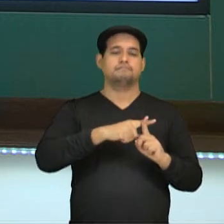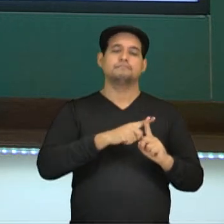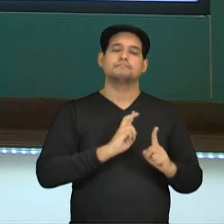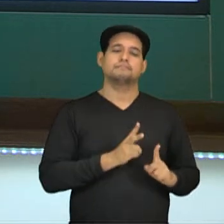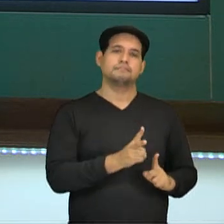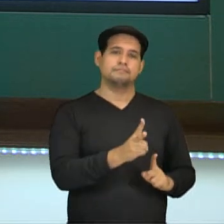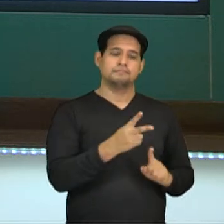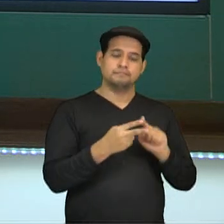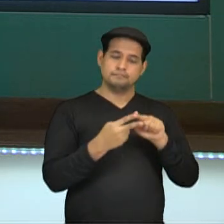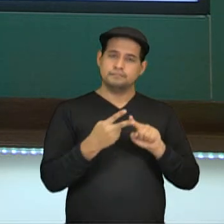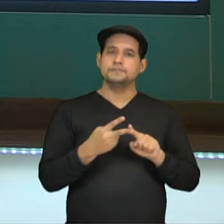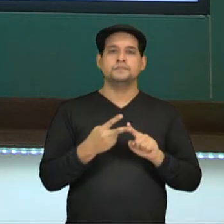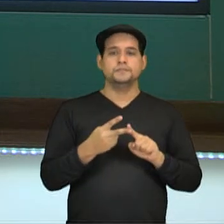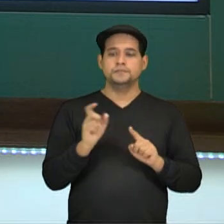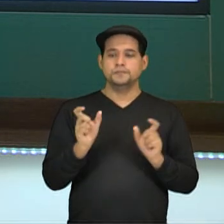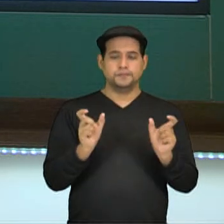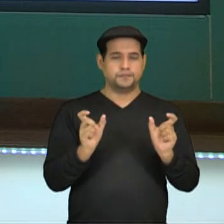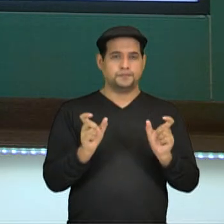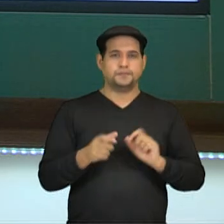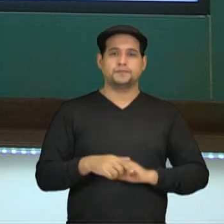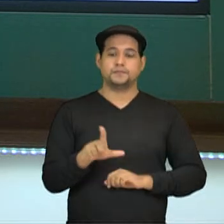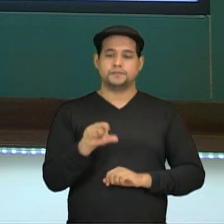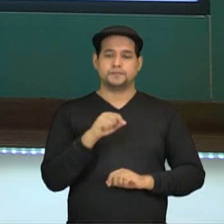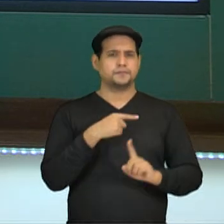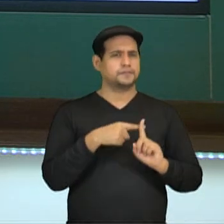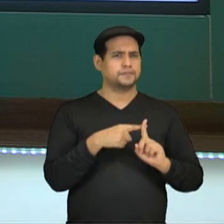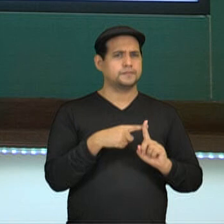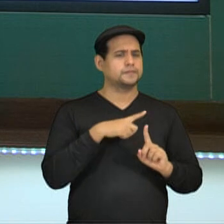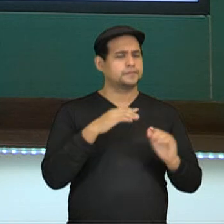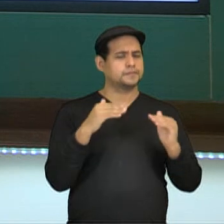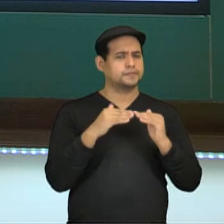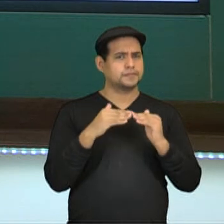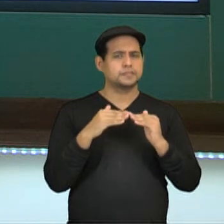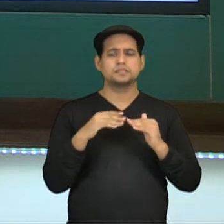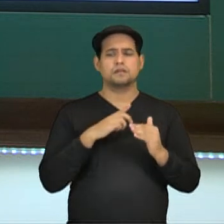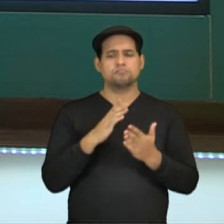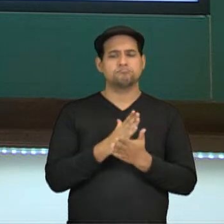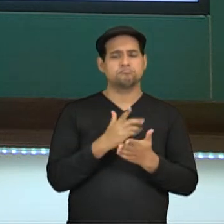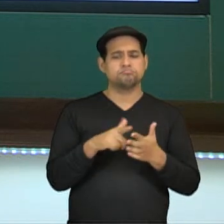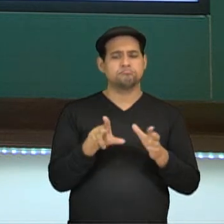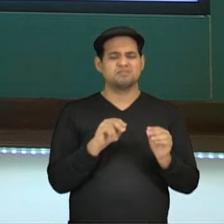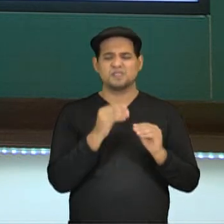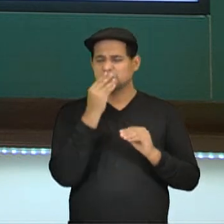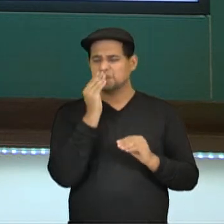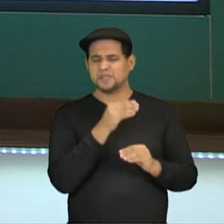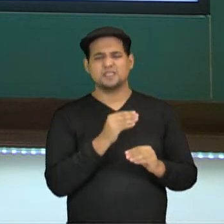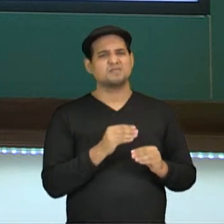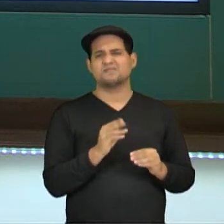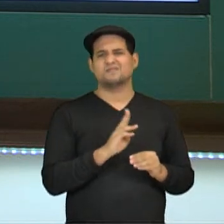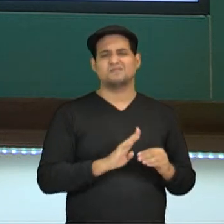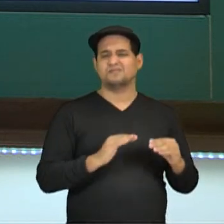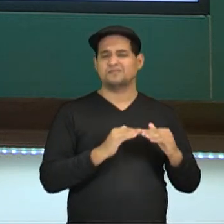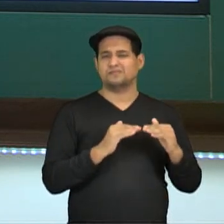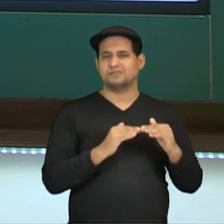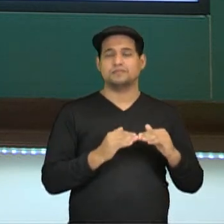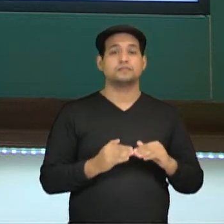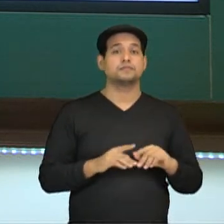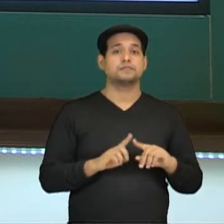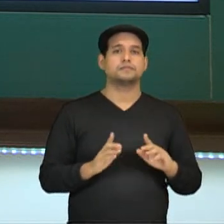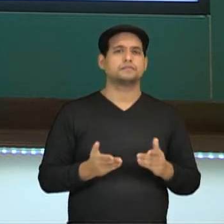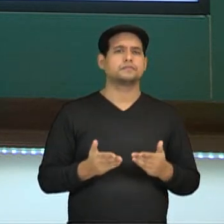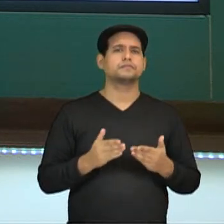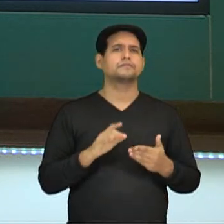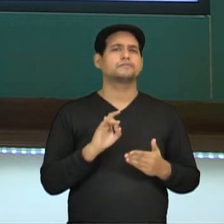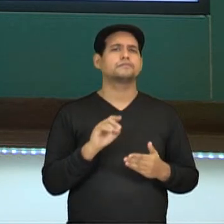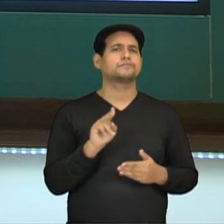sendo as duas a solução da equação, tá bom? Se ela estiver ligada a um problema, você pode ignorar a que não te serve. Nesse caso,